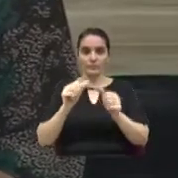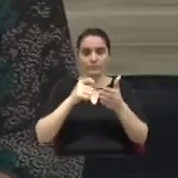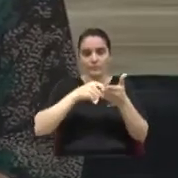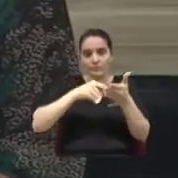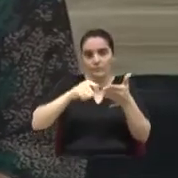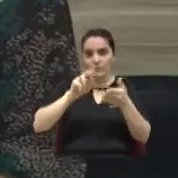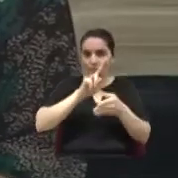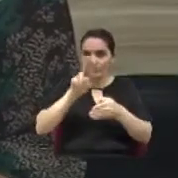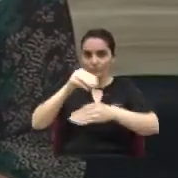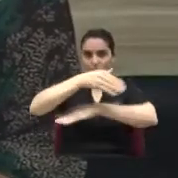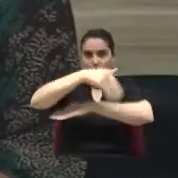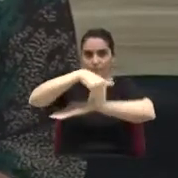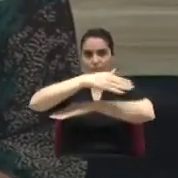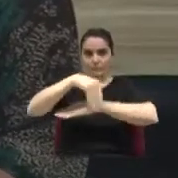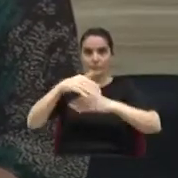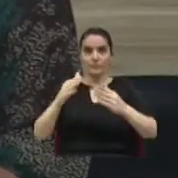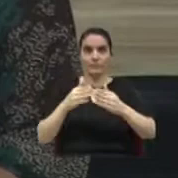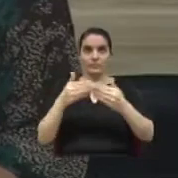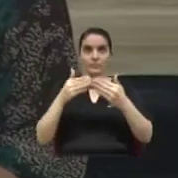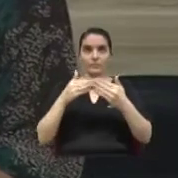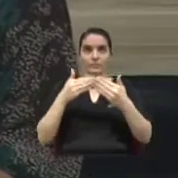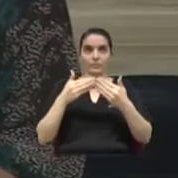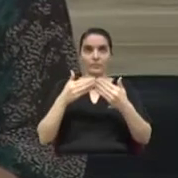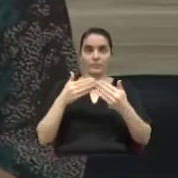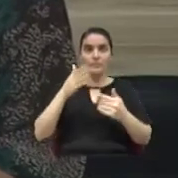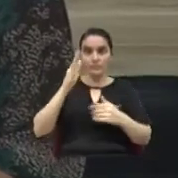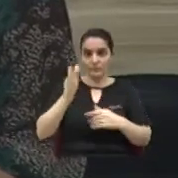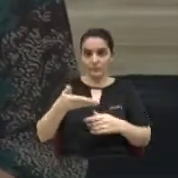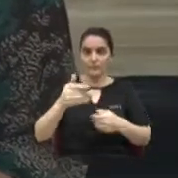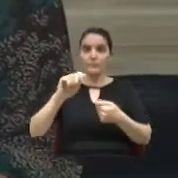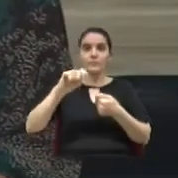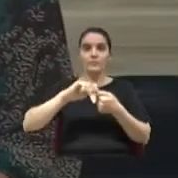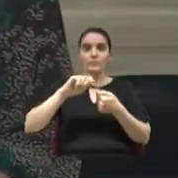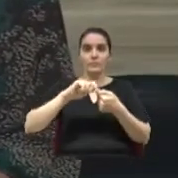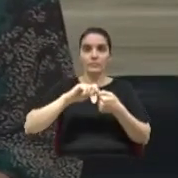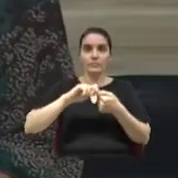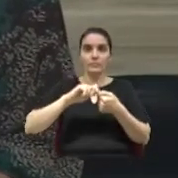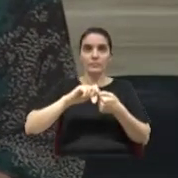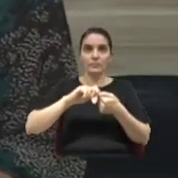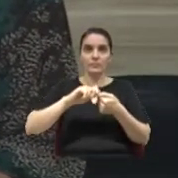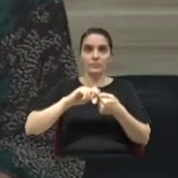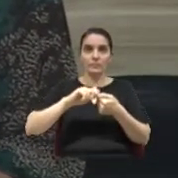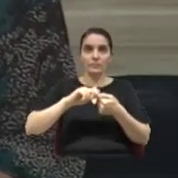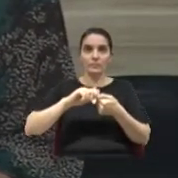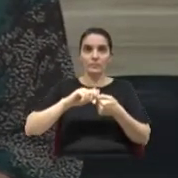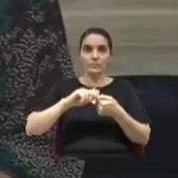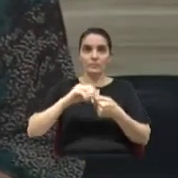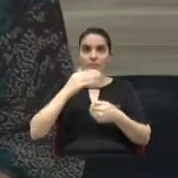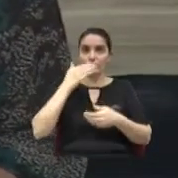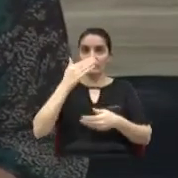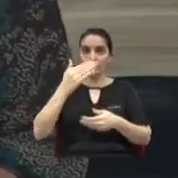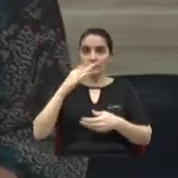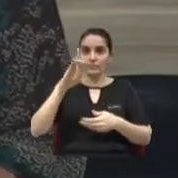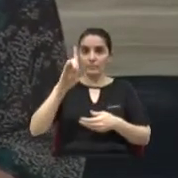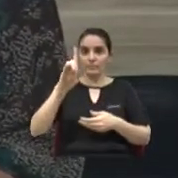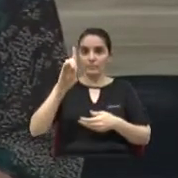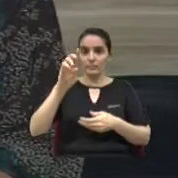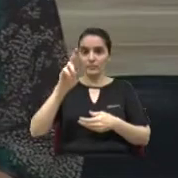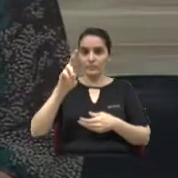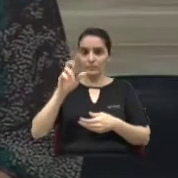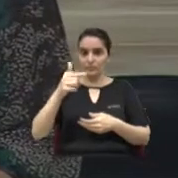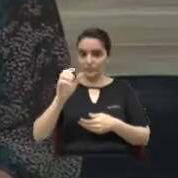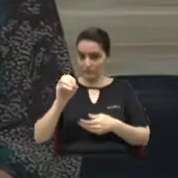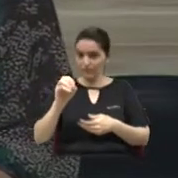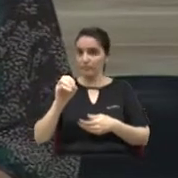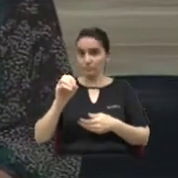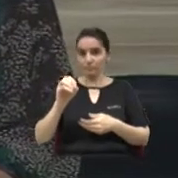da rua, que, por favor, também já o faça, se possível, a retirada do envio à DRS 10, exatamente por esse problema que